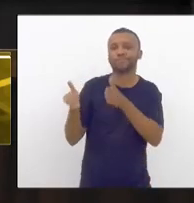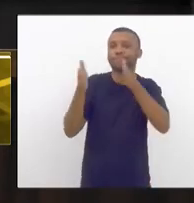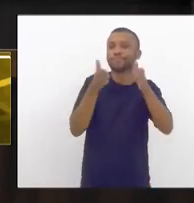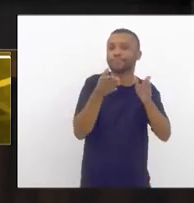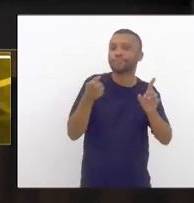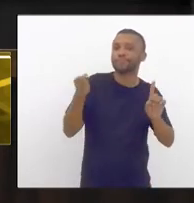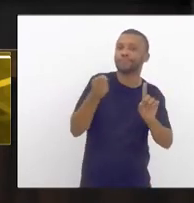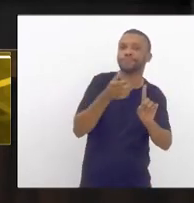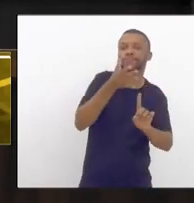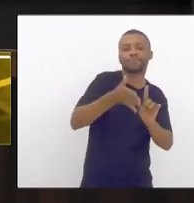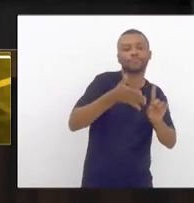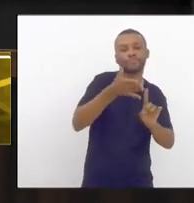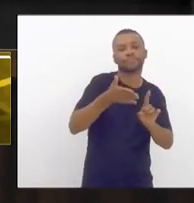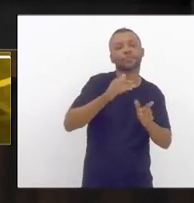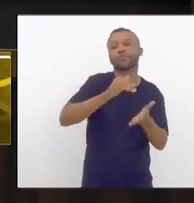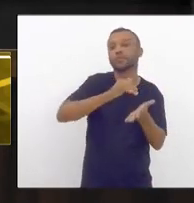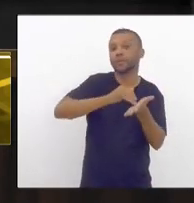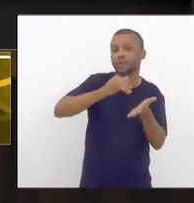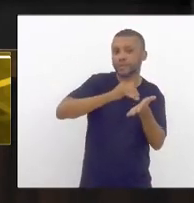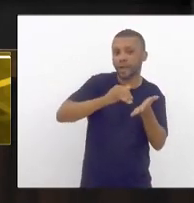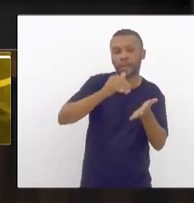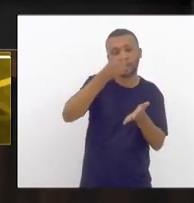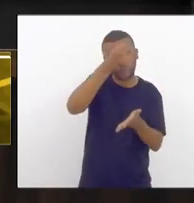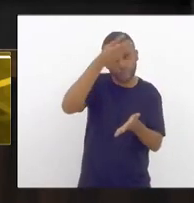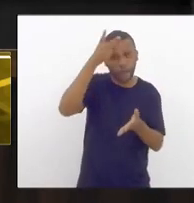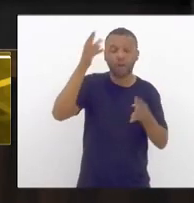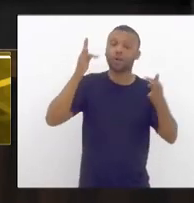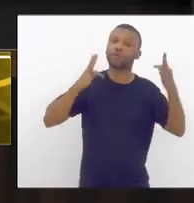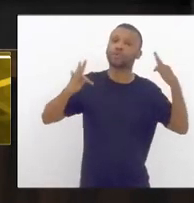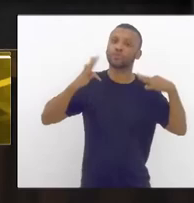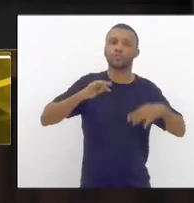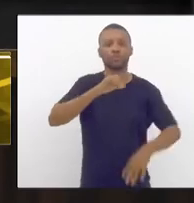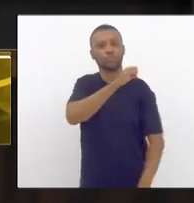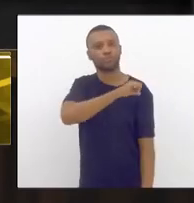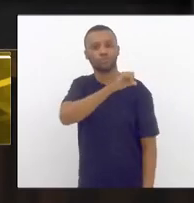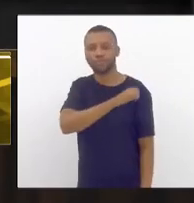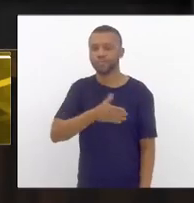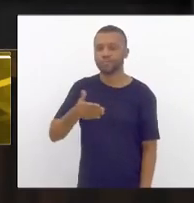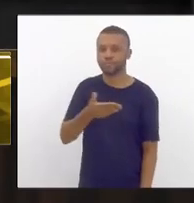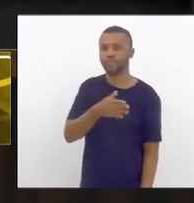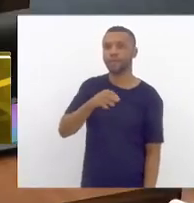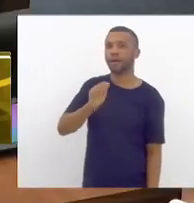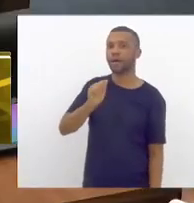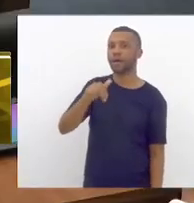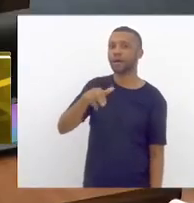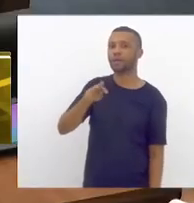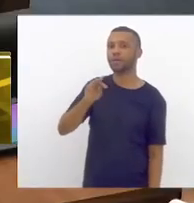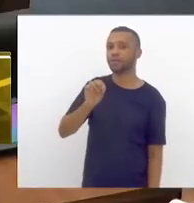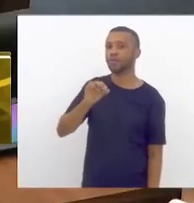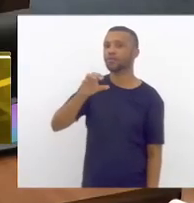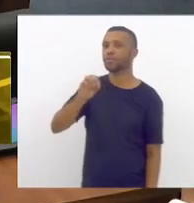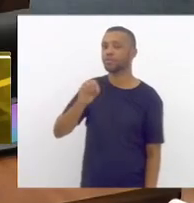os Santíssimo senhor secretário municipal de turismo da cidade do Rio de Janeiro Dr Antônio Mariano